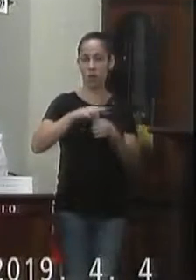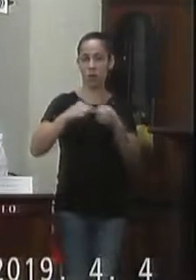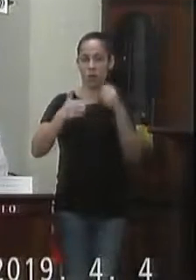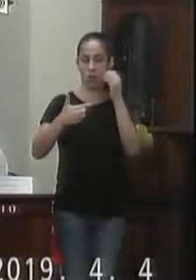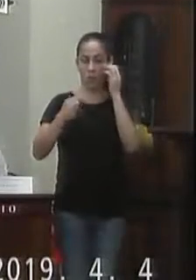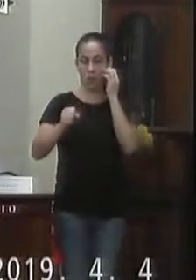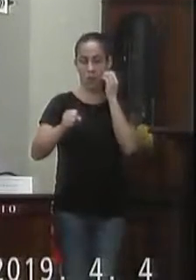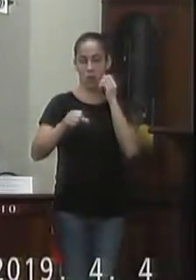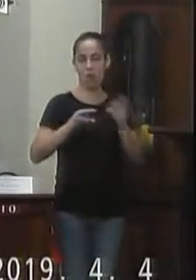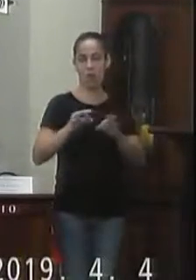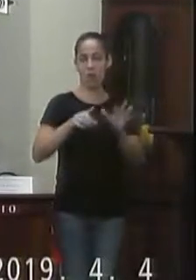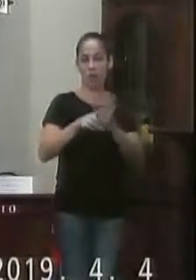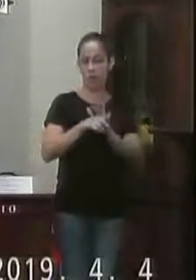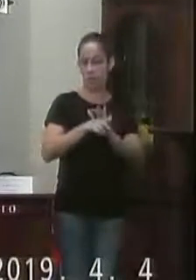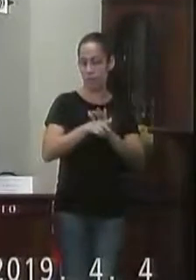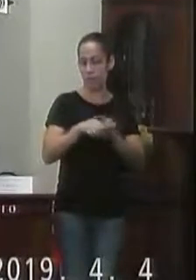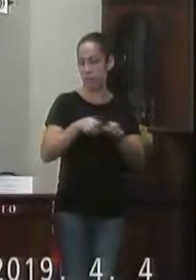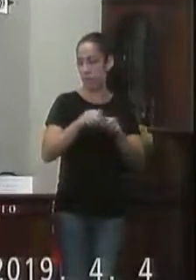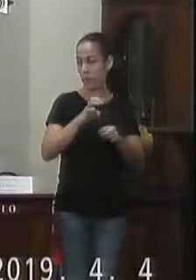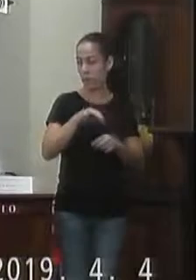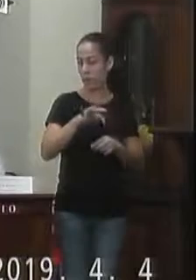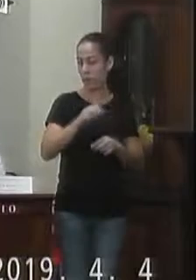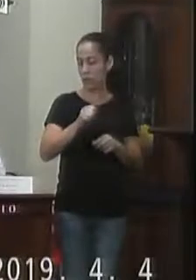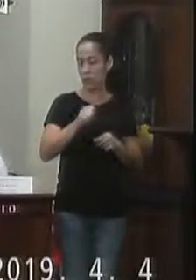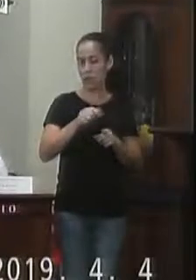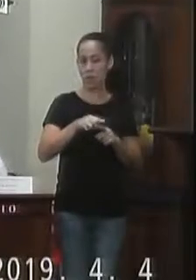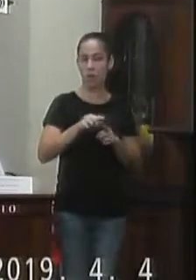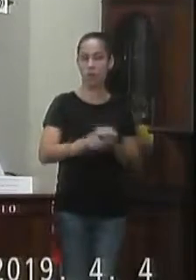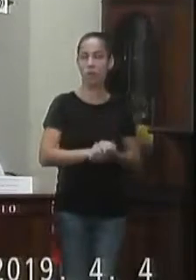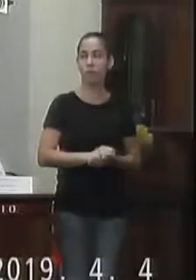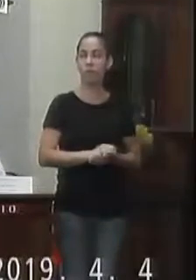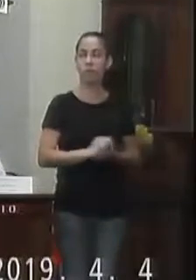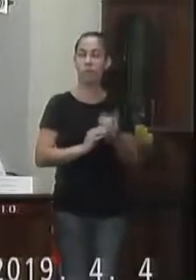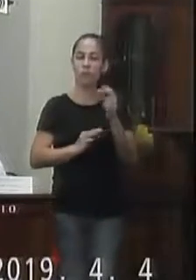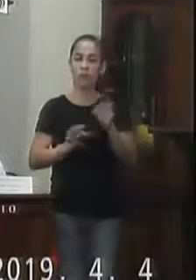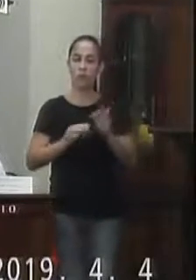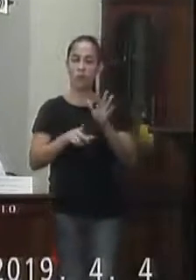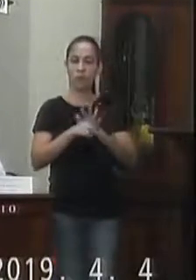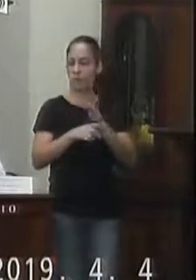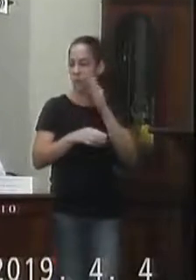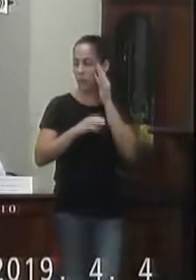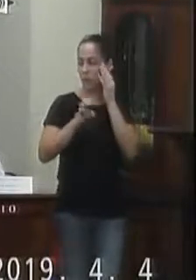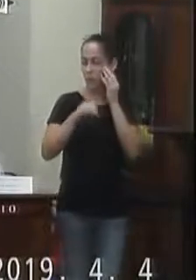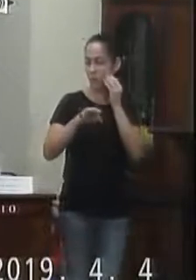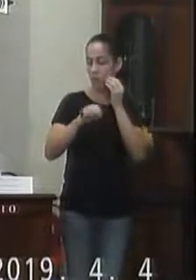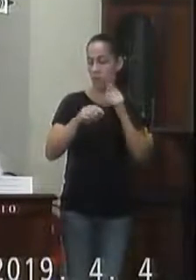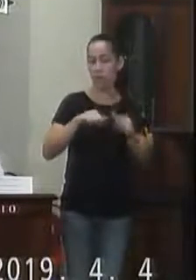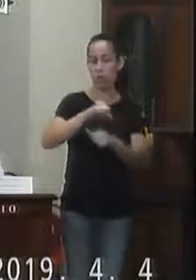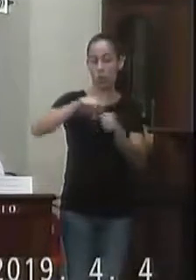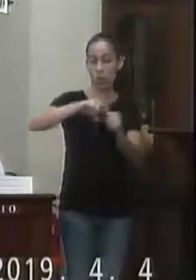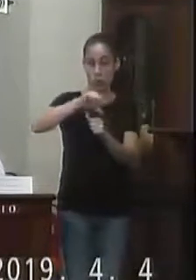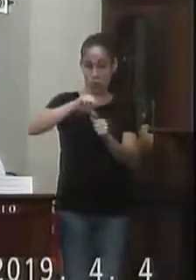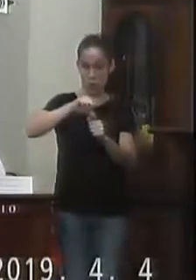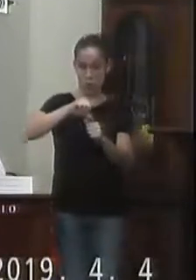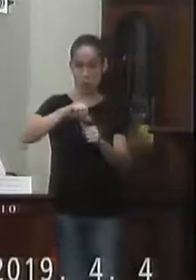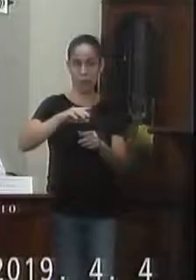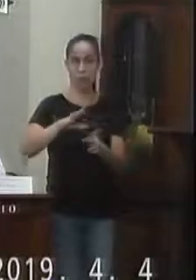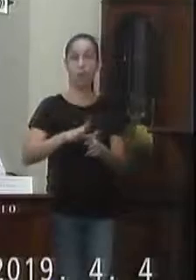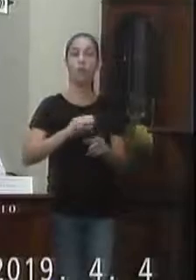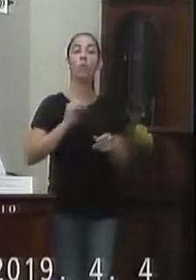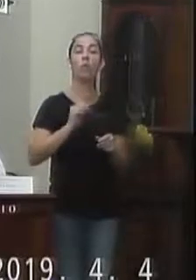do presente projeto de lei. Das emendas apresentadas ao projeto de lei. Emenda modificativa. Modifica